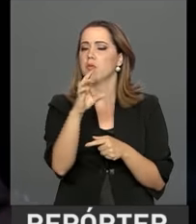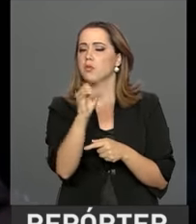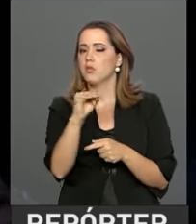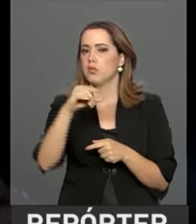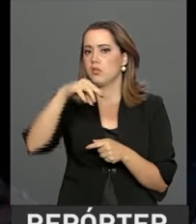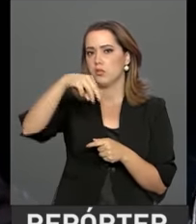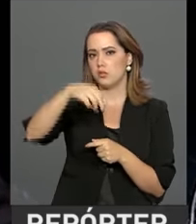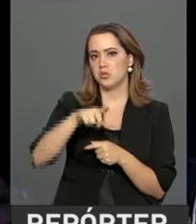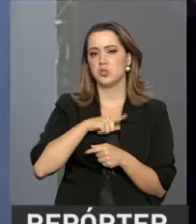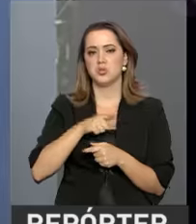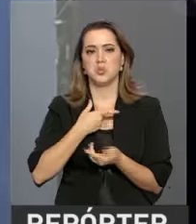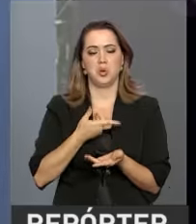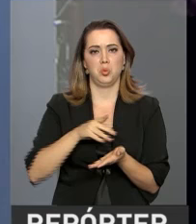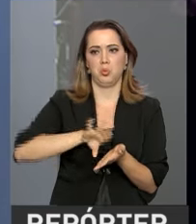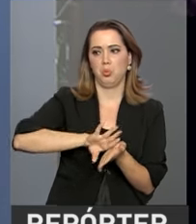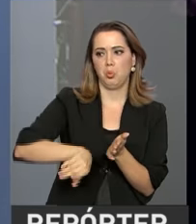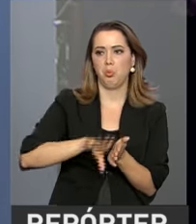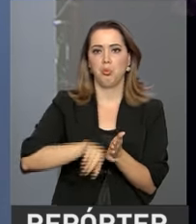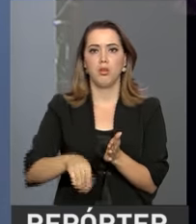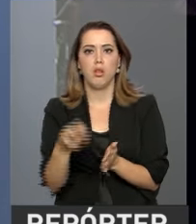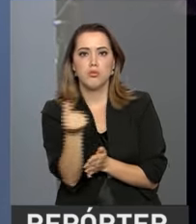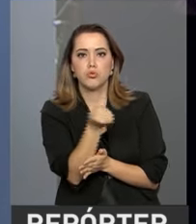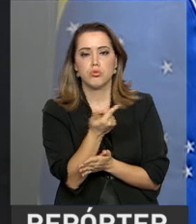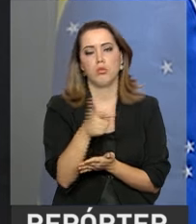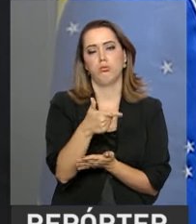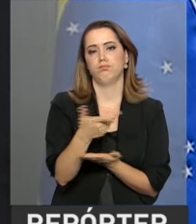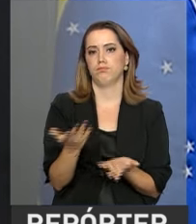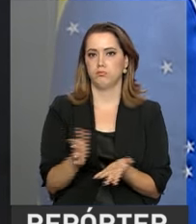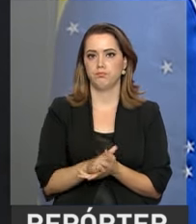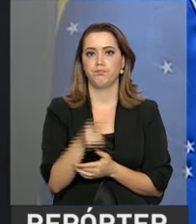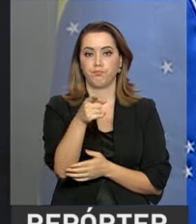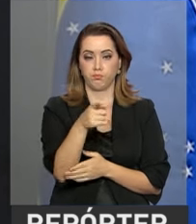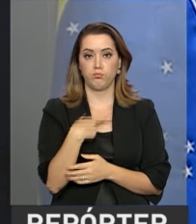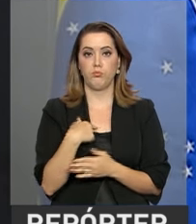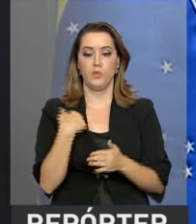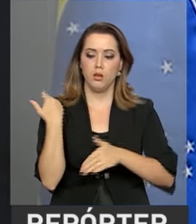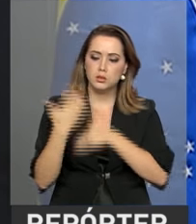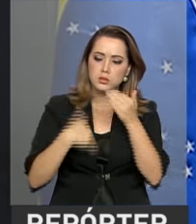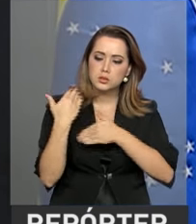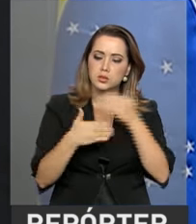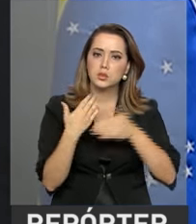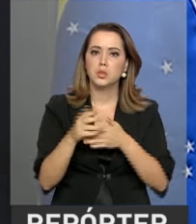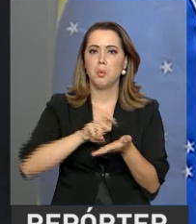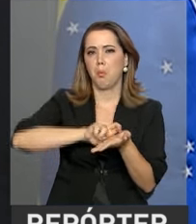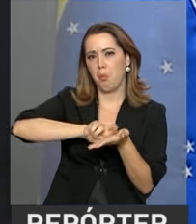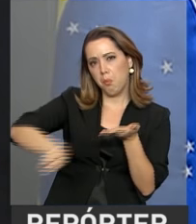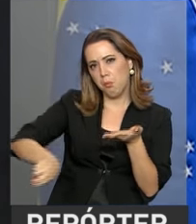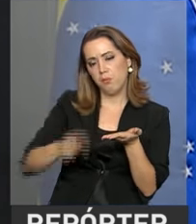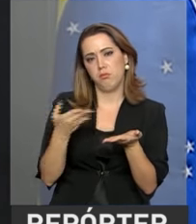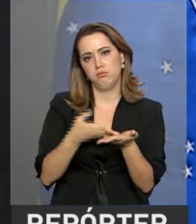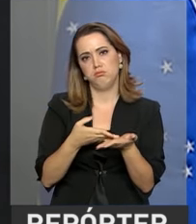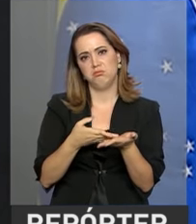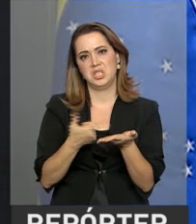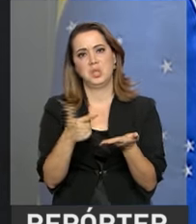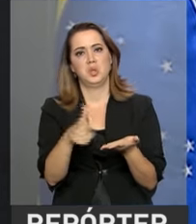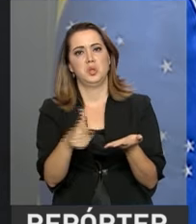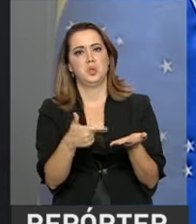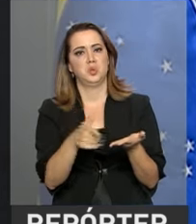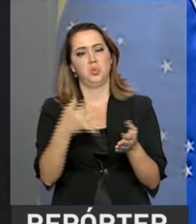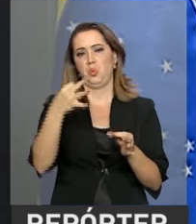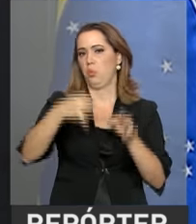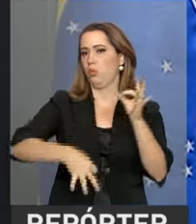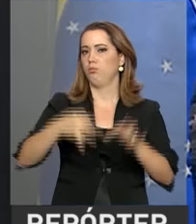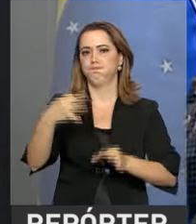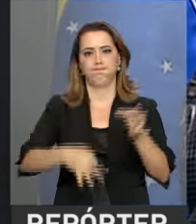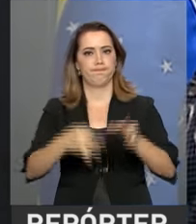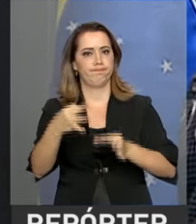desviou dinheiro público e que cumpriu a legislação. Esse processo de impeachment não está praticando a